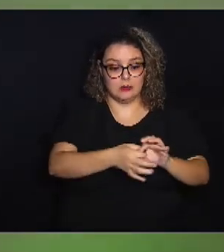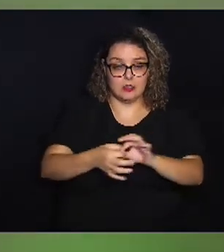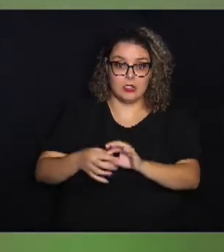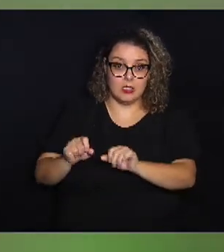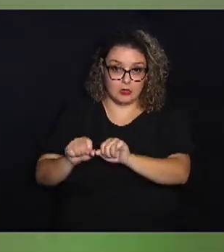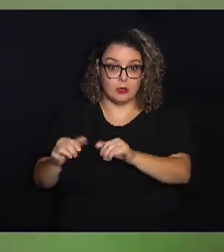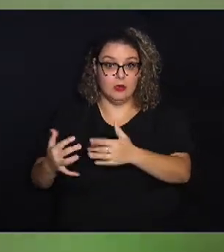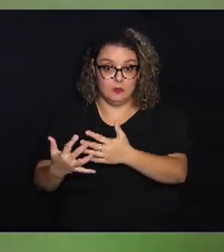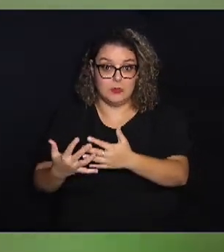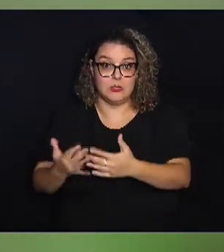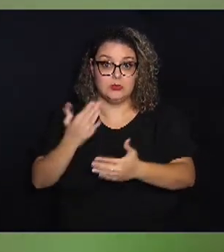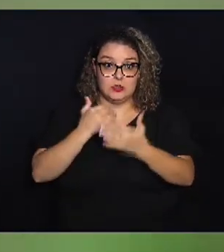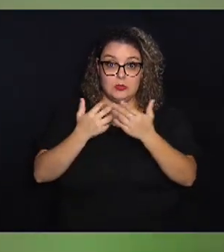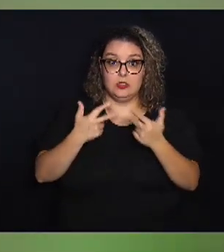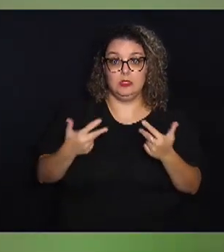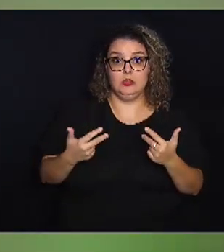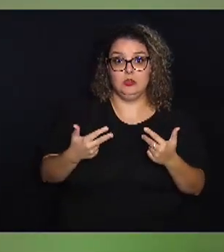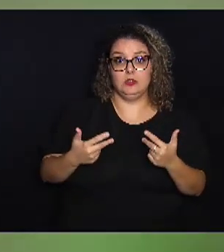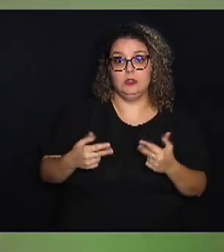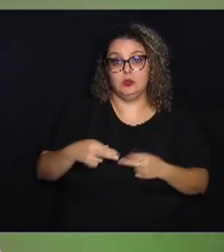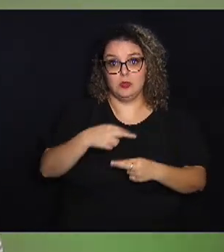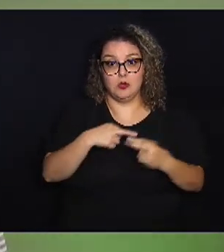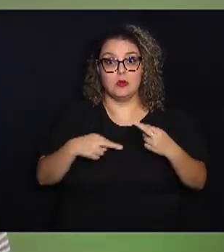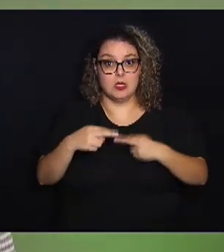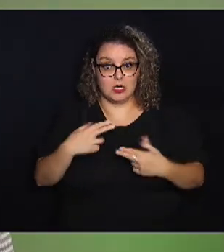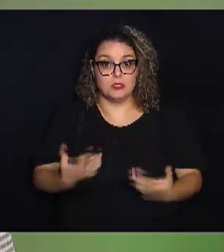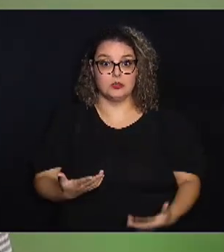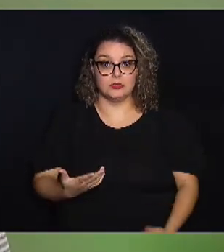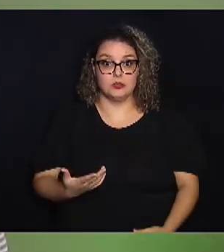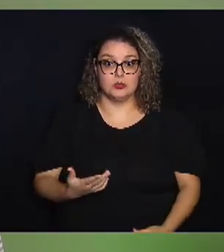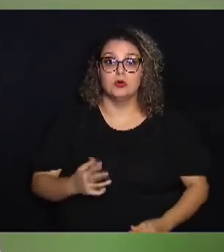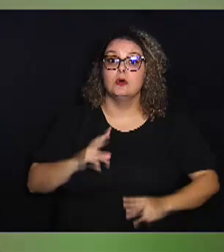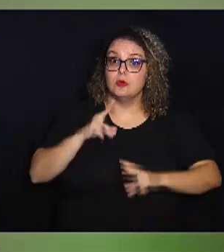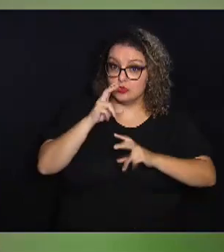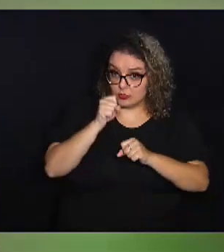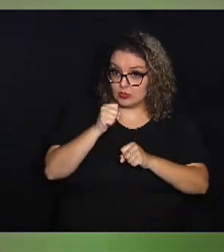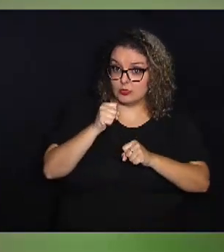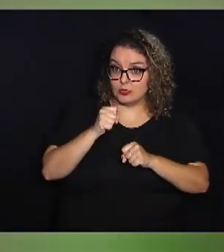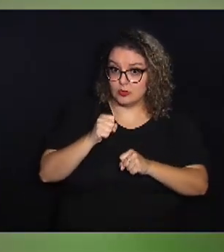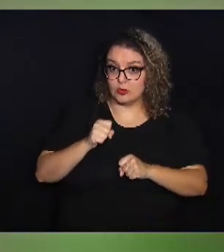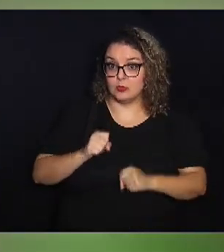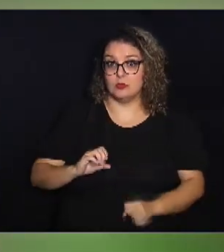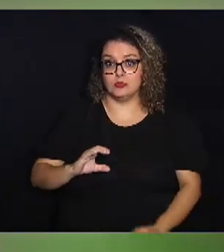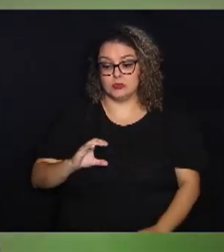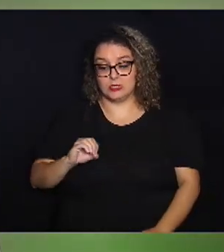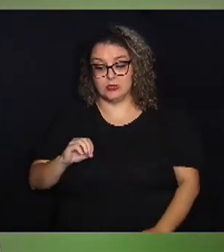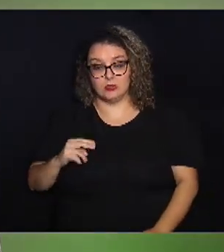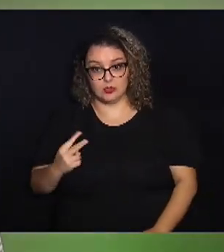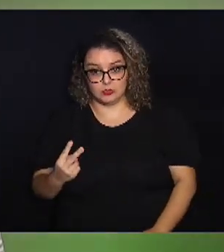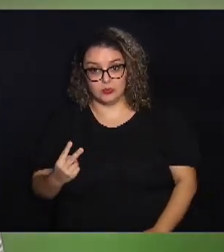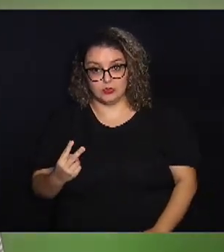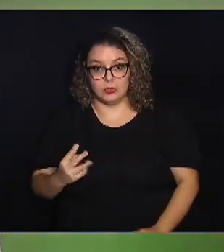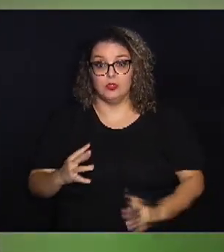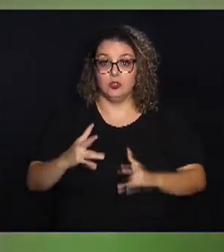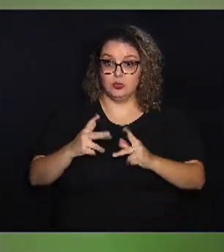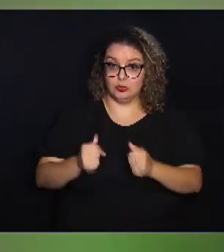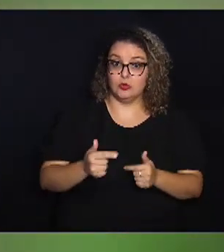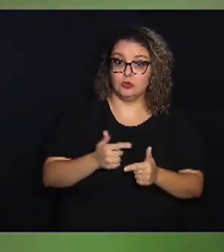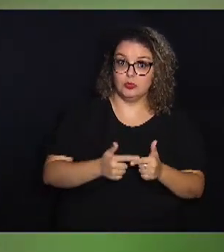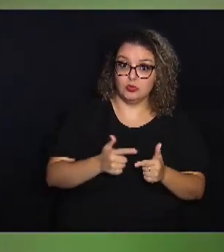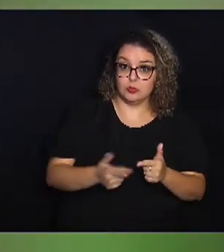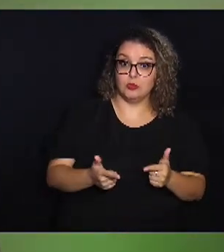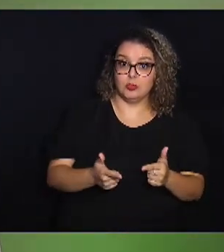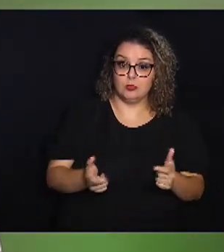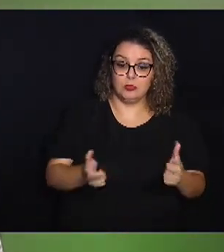e o alimentos corresponde muito fortemente para a emissão de CO2. Então toda a mitigação passa por